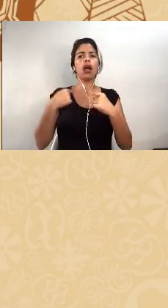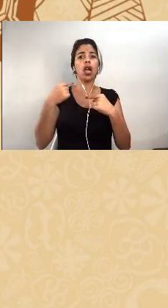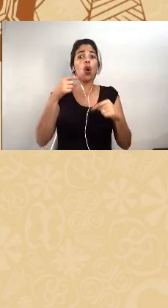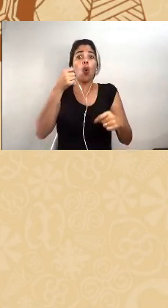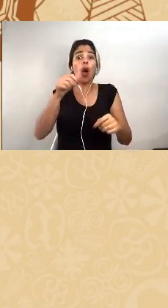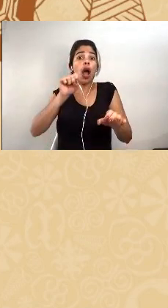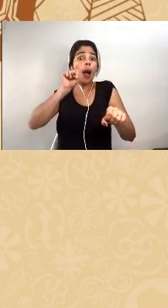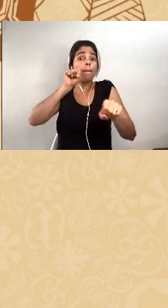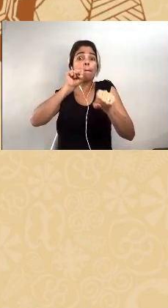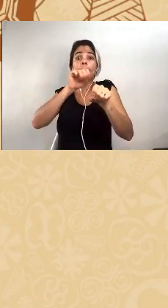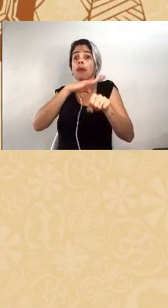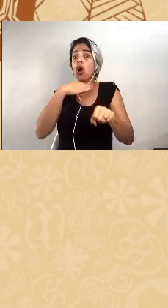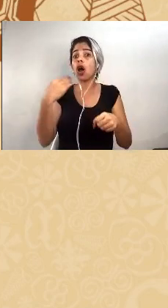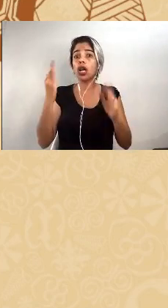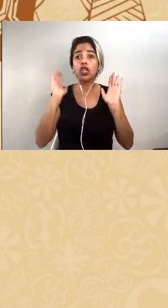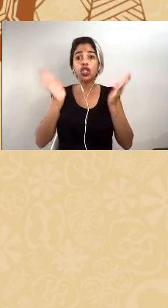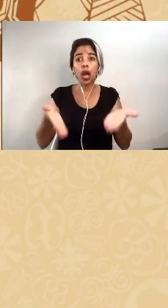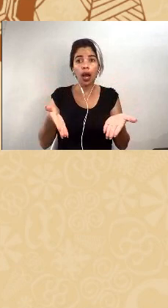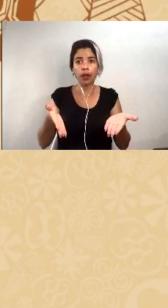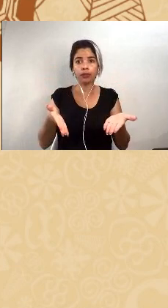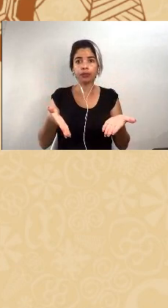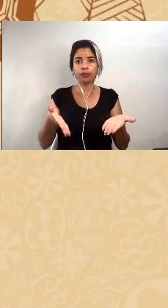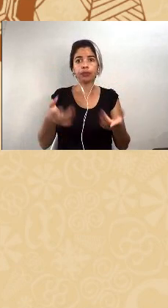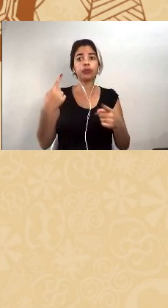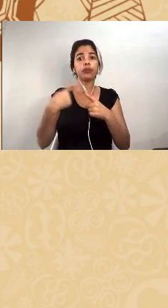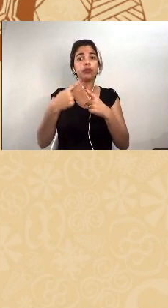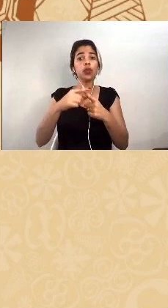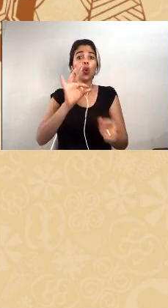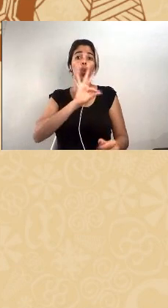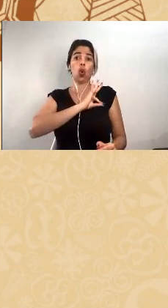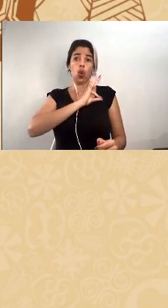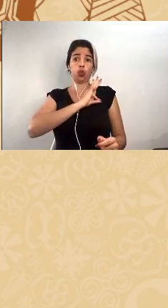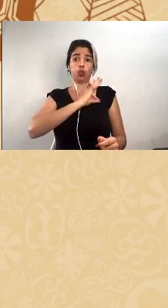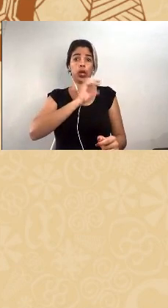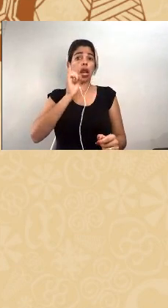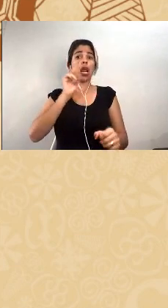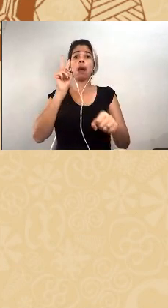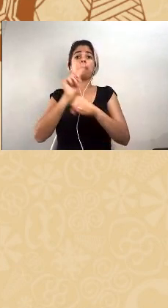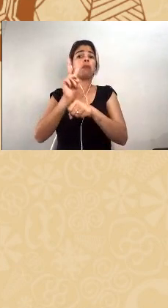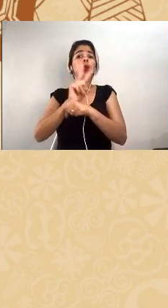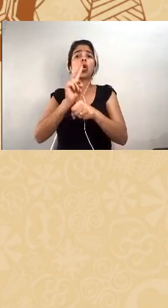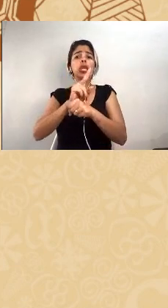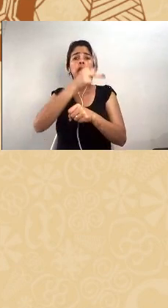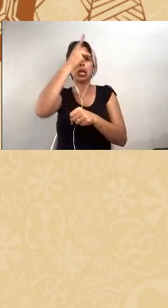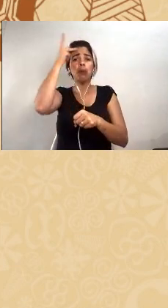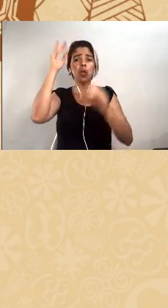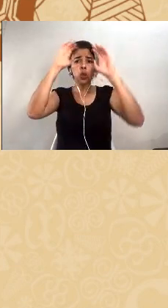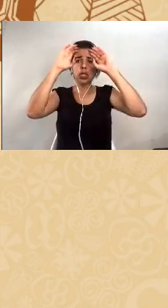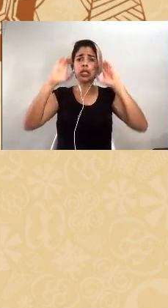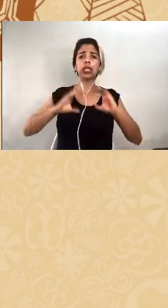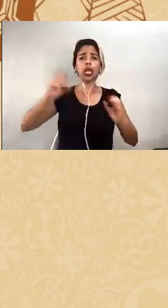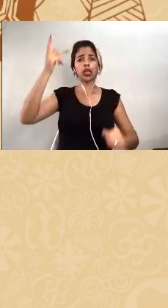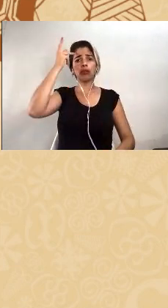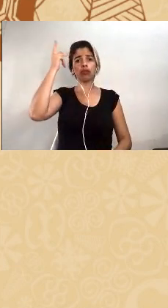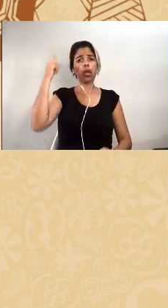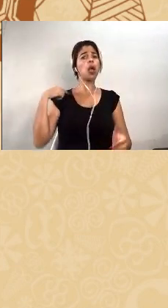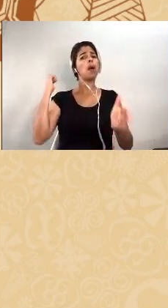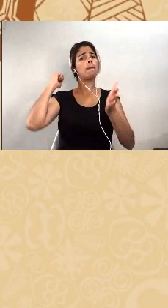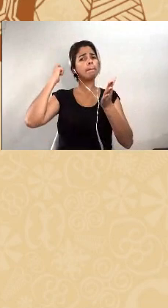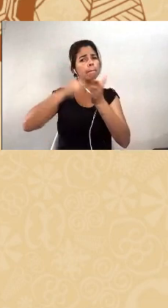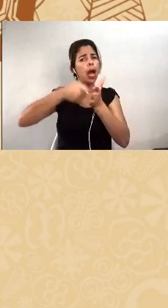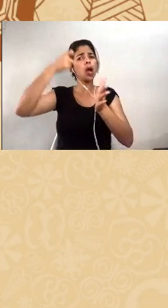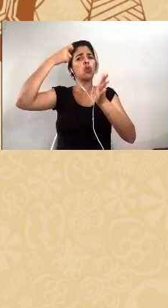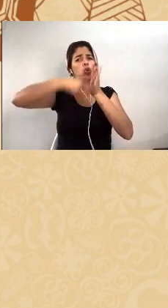morto. Eu agora poderia estar morto. Porque a polícia não protege o cidadão de São Paulo. Eu pago meus impostos, eu pago